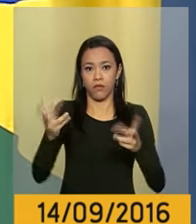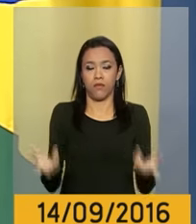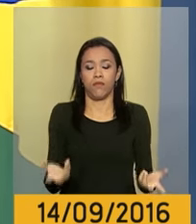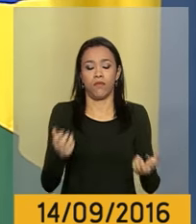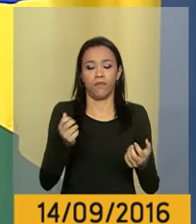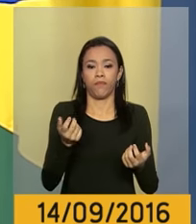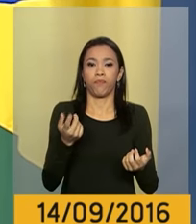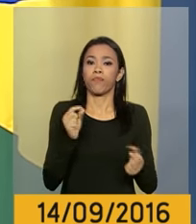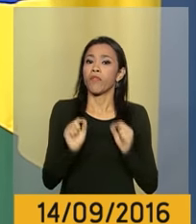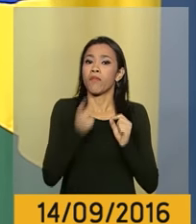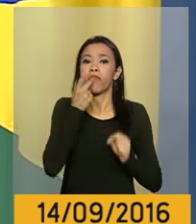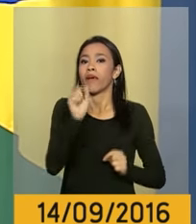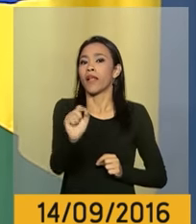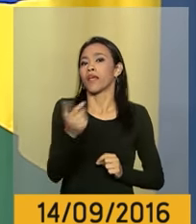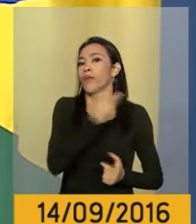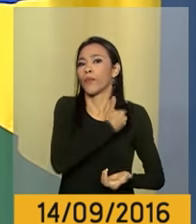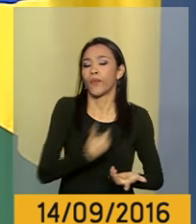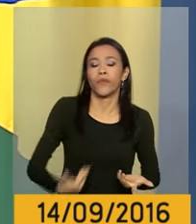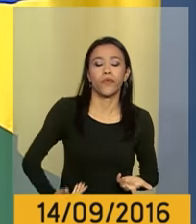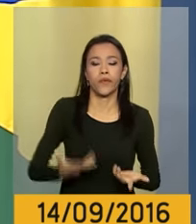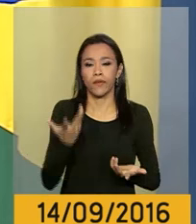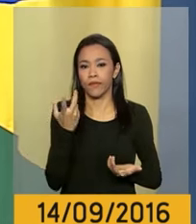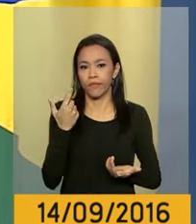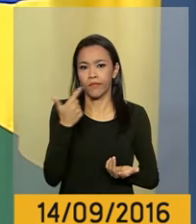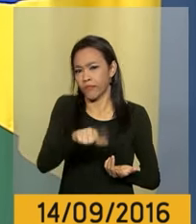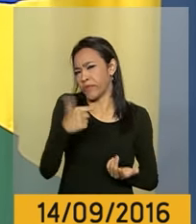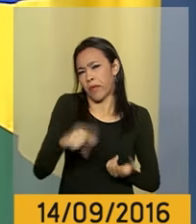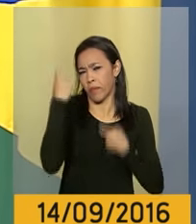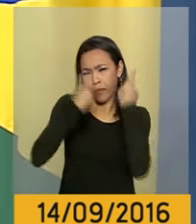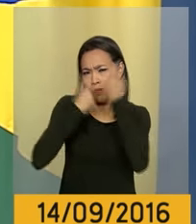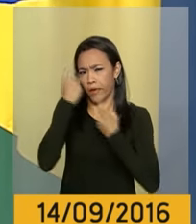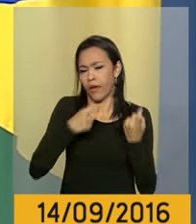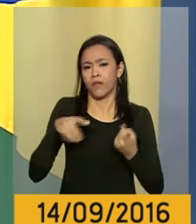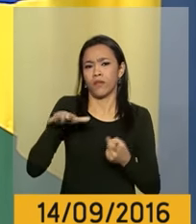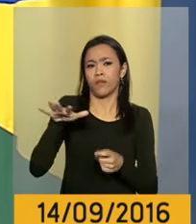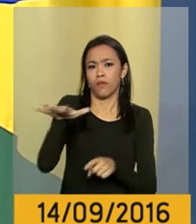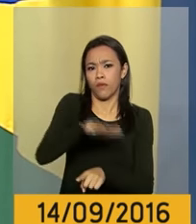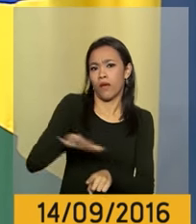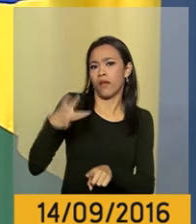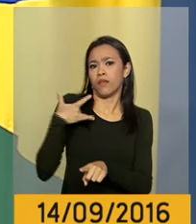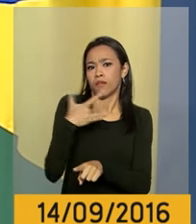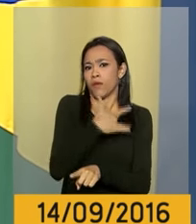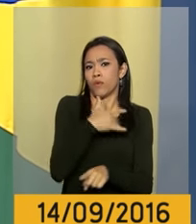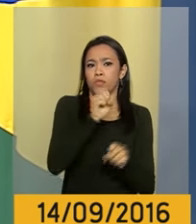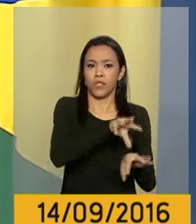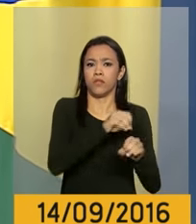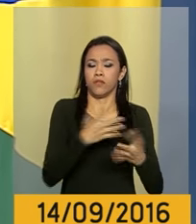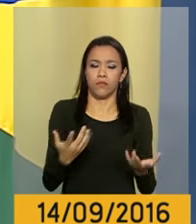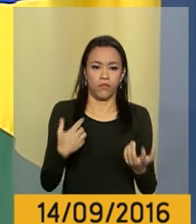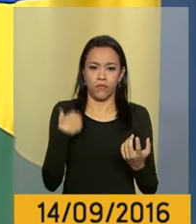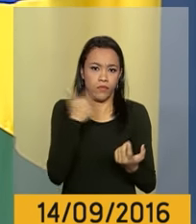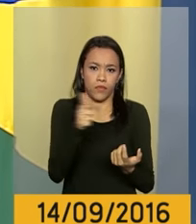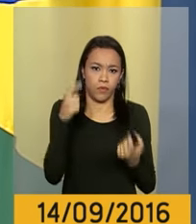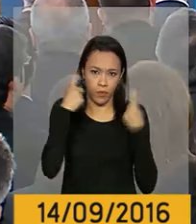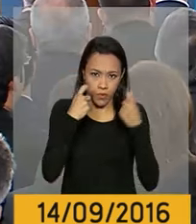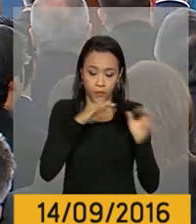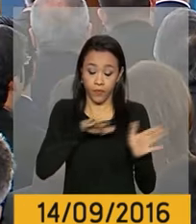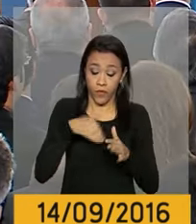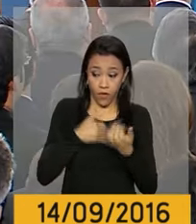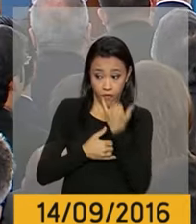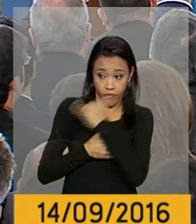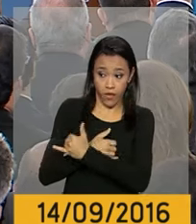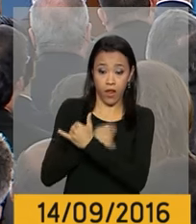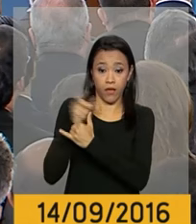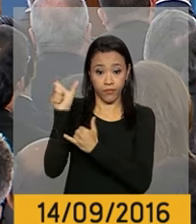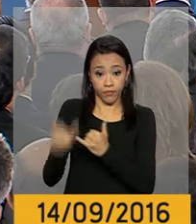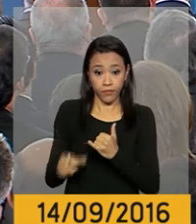para dizer que o governo não está preocupado com saúde e educação. Aliás, se me permitem também, eu vou aproveitar, viu, Ricardo, para tratar de um